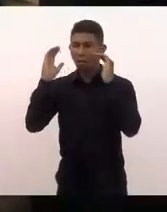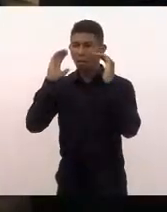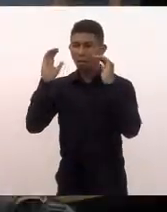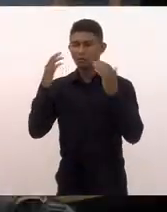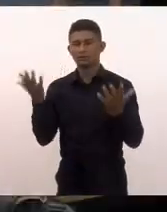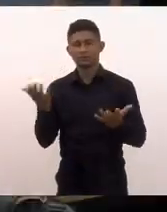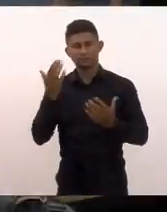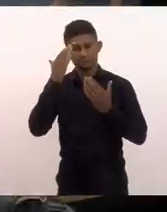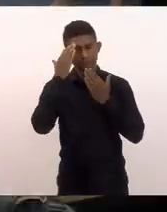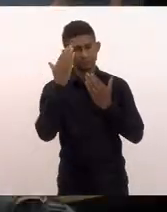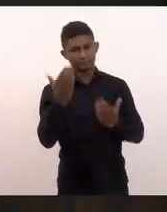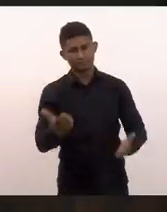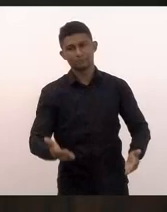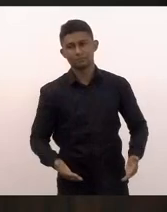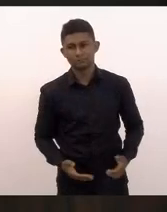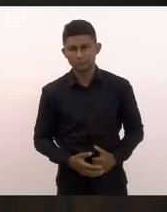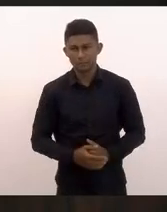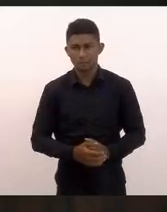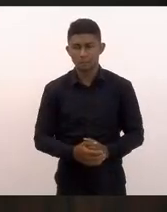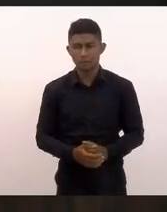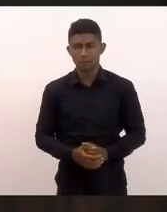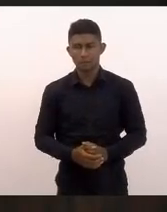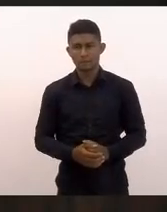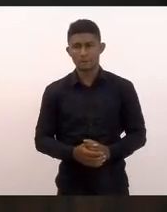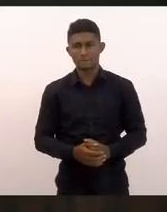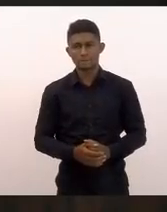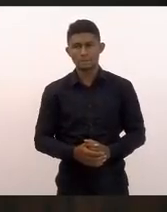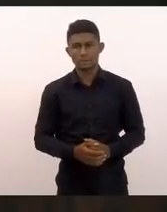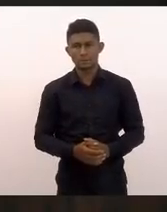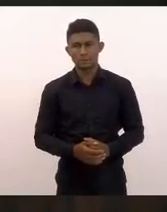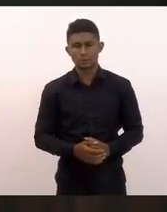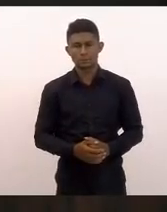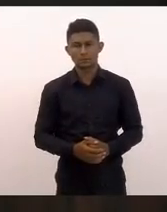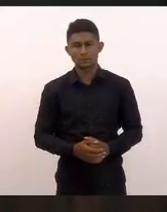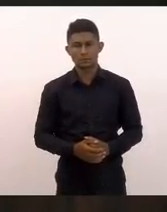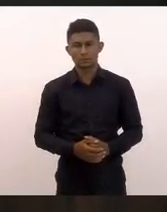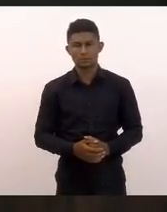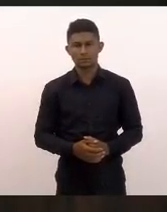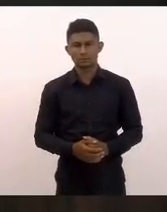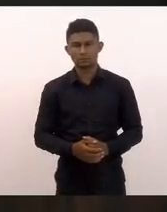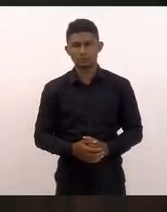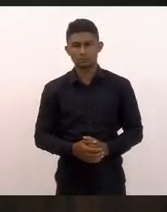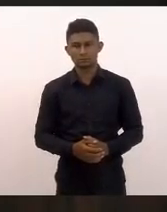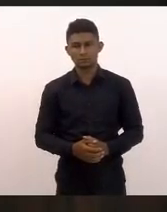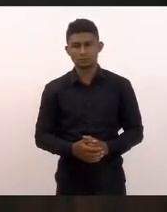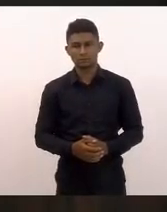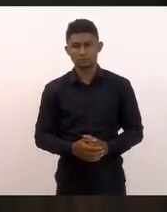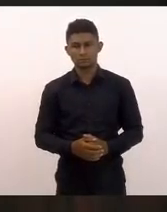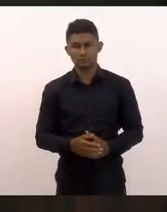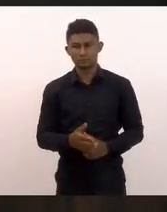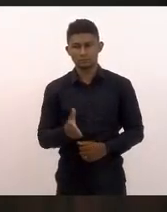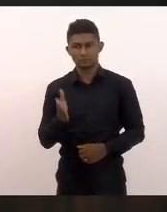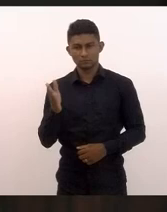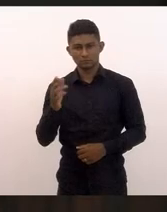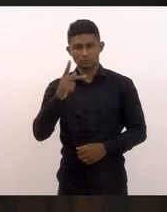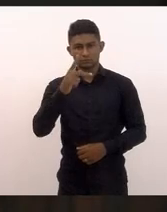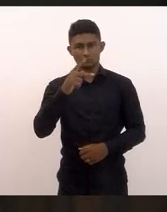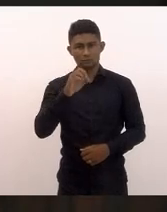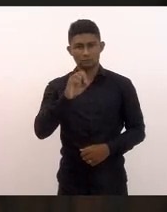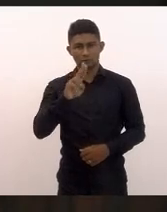Muito obrigado. Deputado, eu vou me permitir aqui discordar um pouco do meu amigo, meu irmão Pobel.